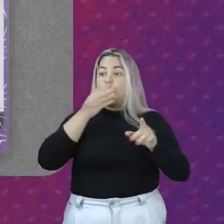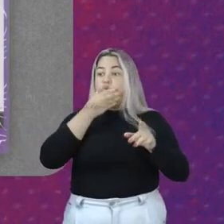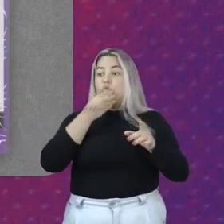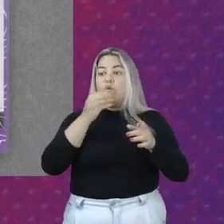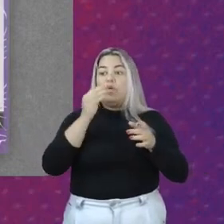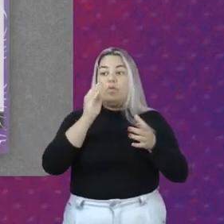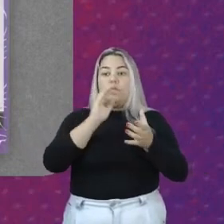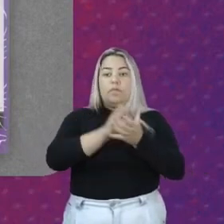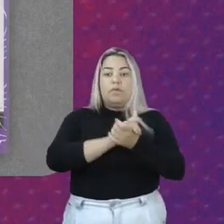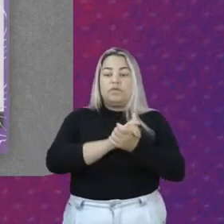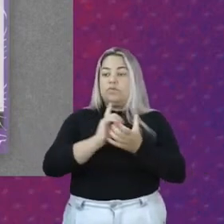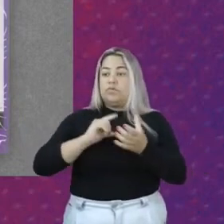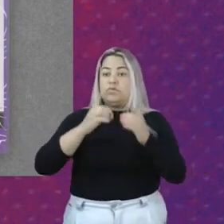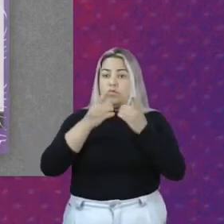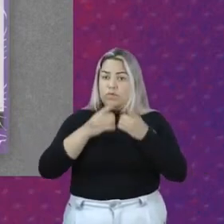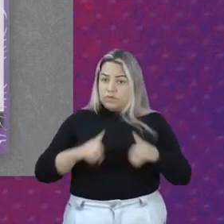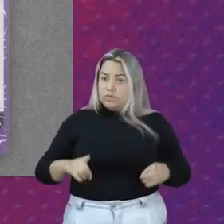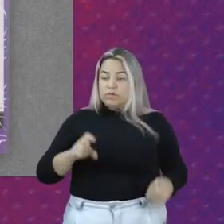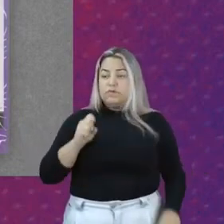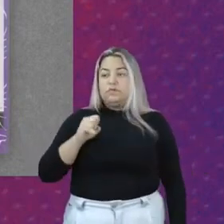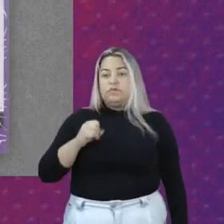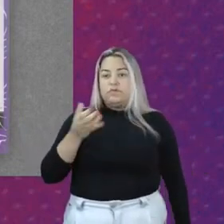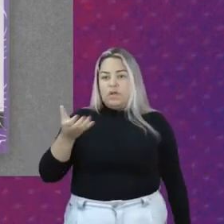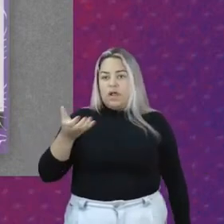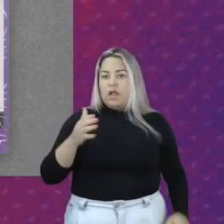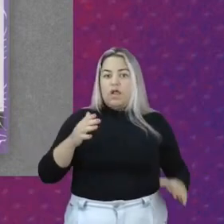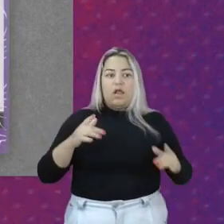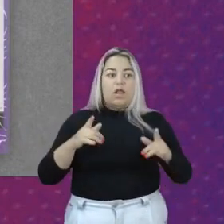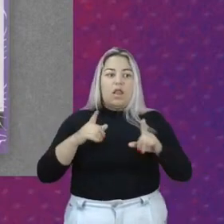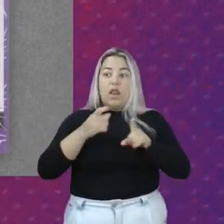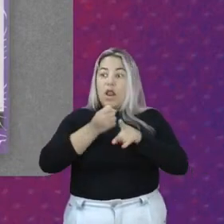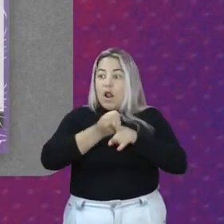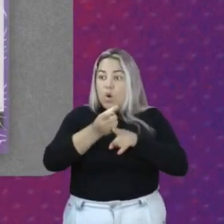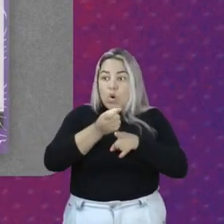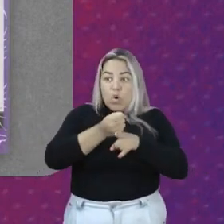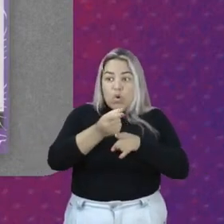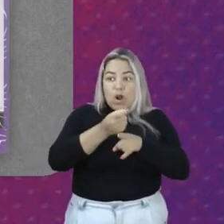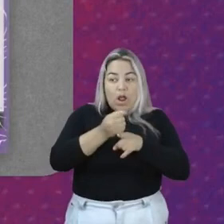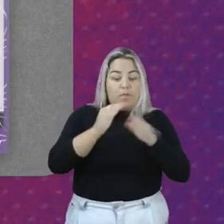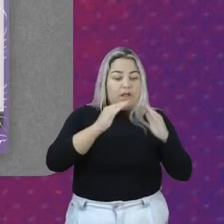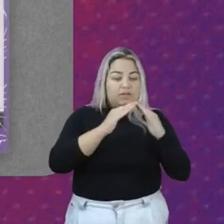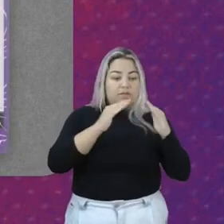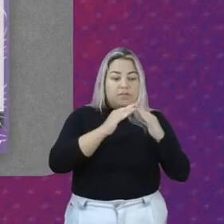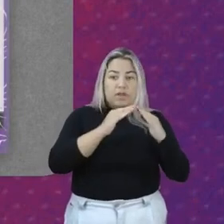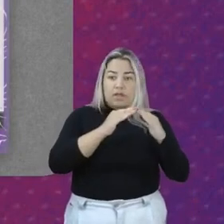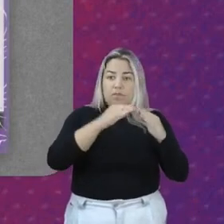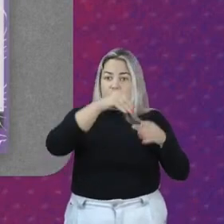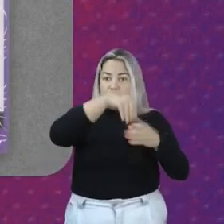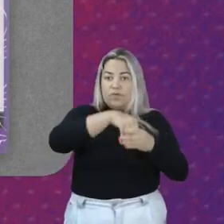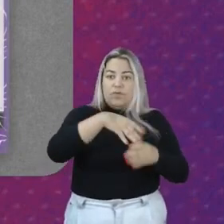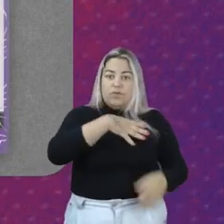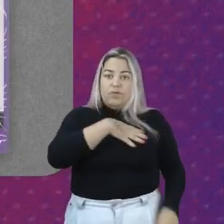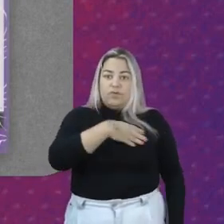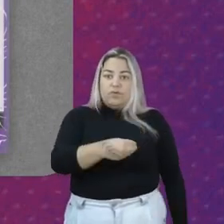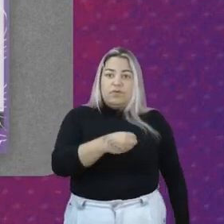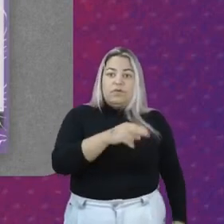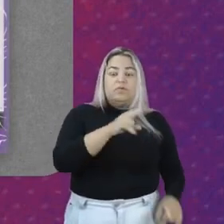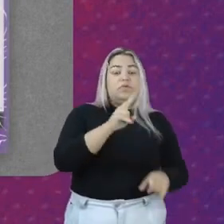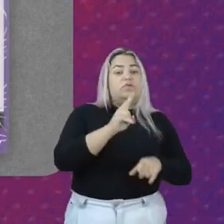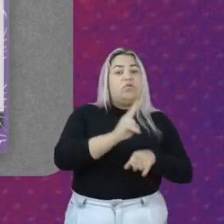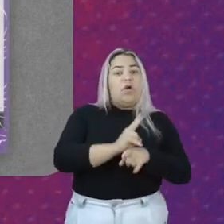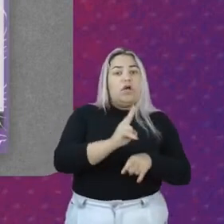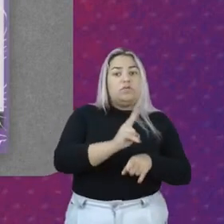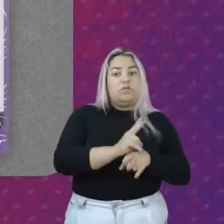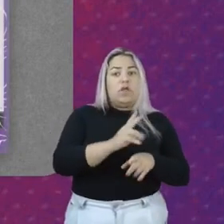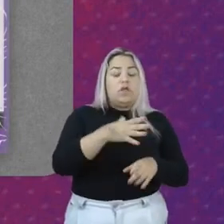tinha divórcio na época, ela não podia sequer alugar uma casa para morar com seus filhos. Então, ela perdia tudo, perdia a guarda dos filhos, perdia o